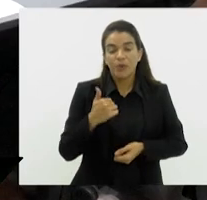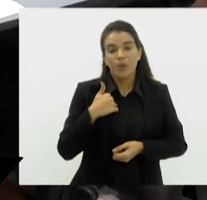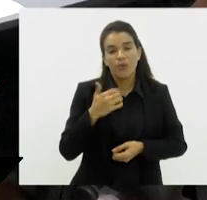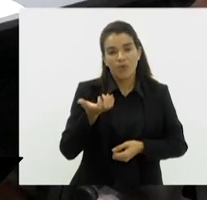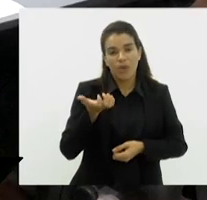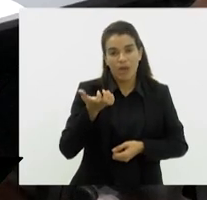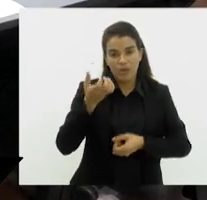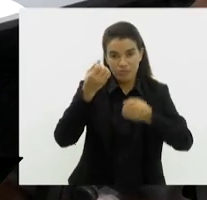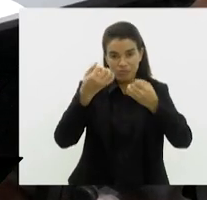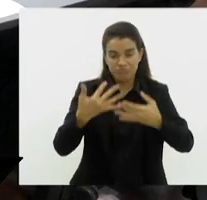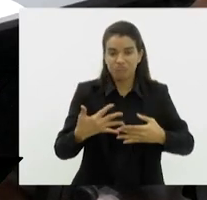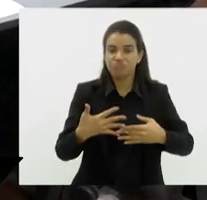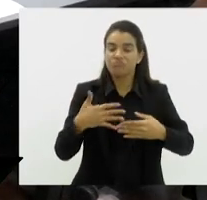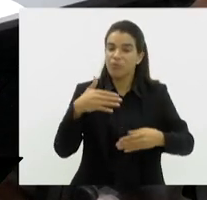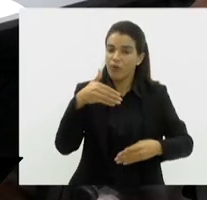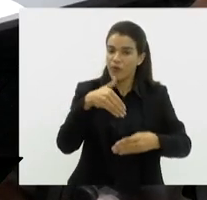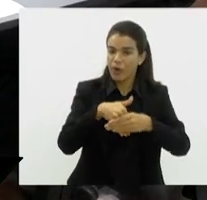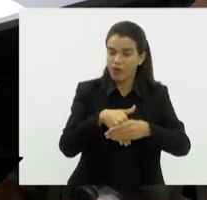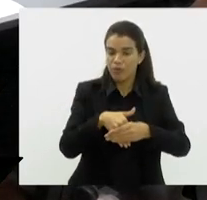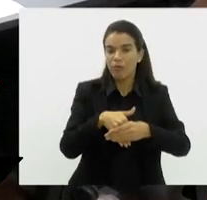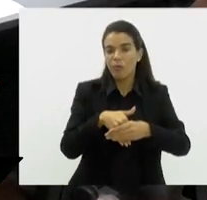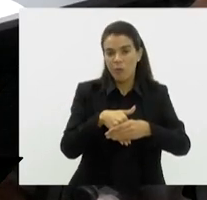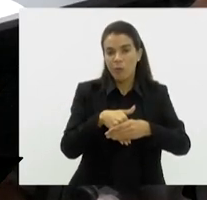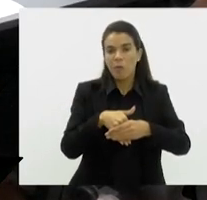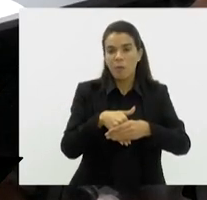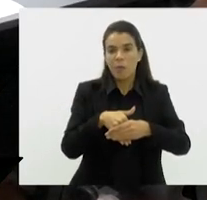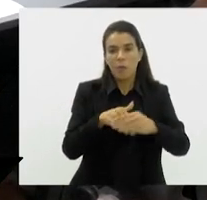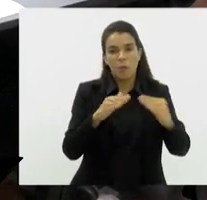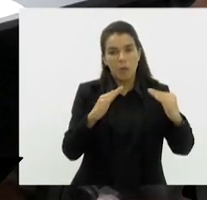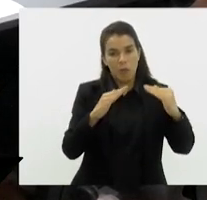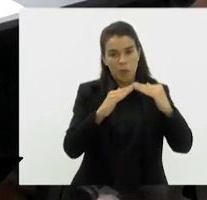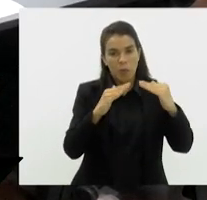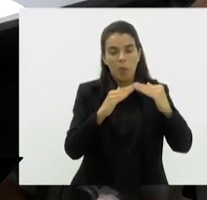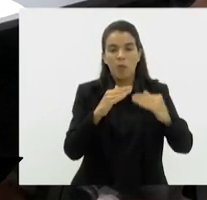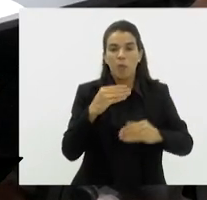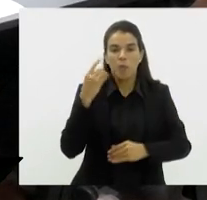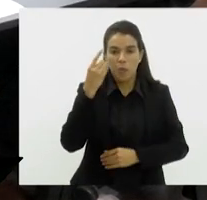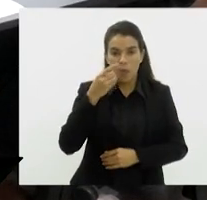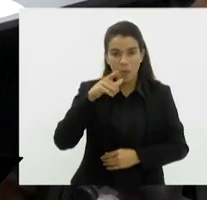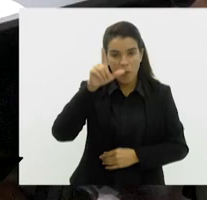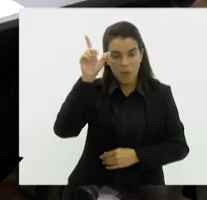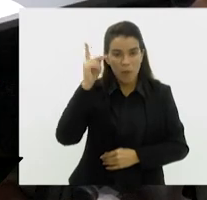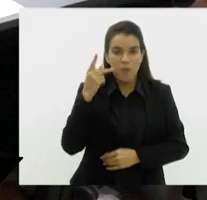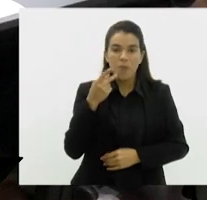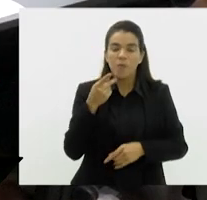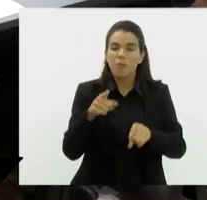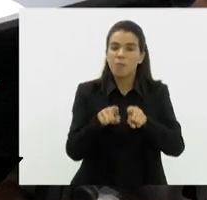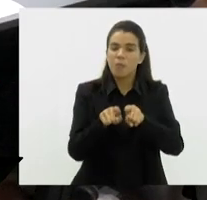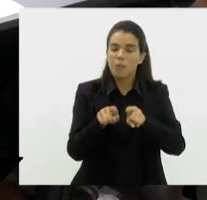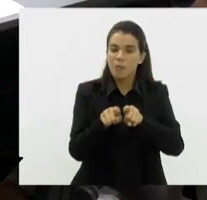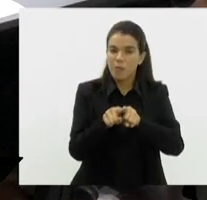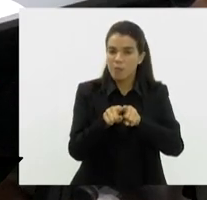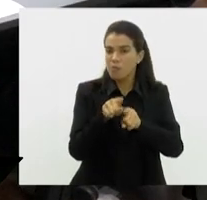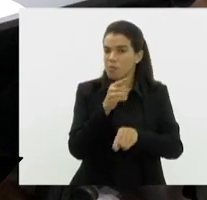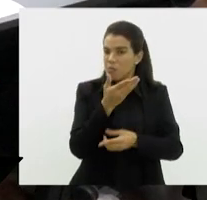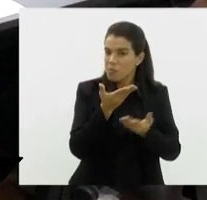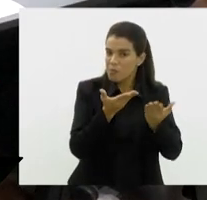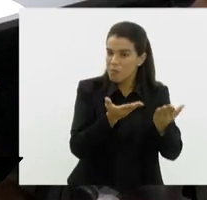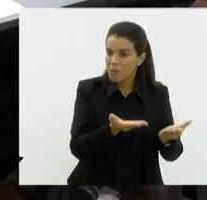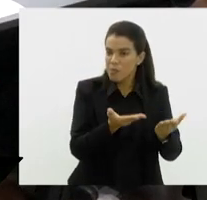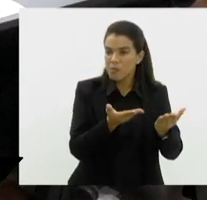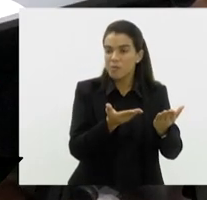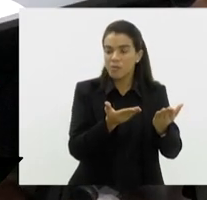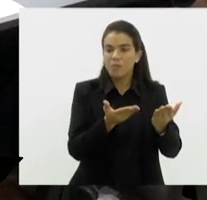voto, concordando no essencial com o deputado Luiz Paulo e louvando a disposição dele, aliás, como